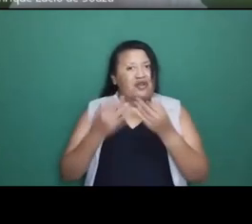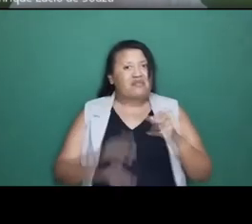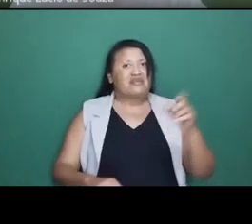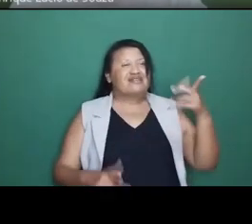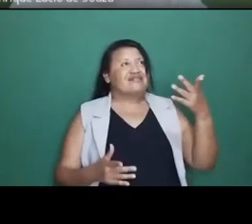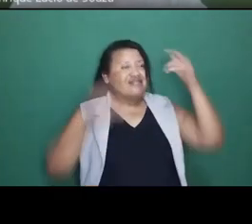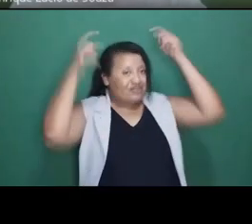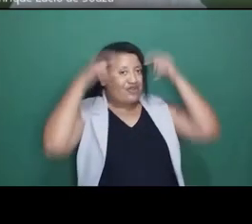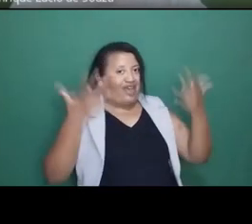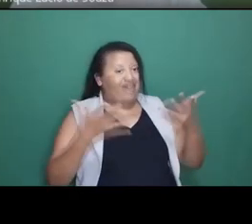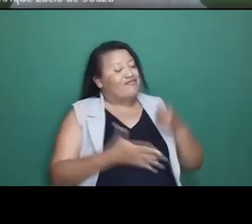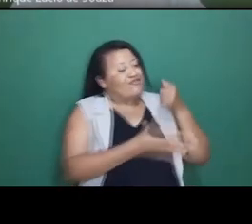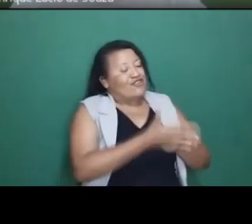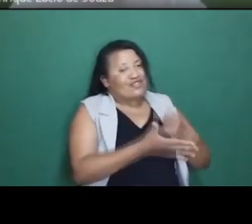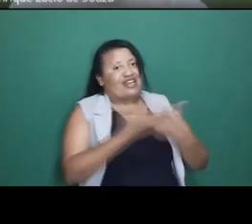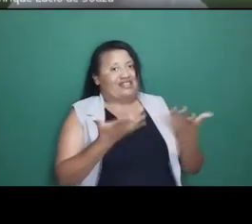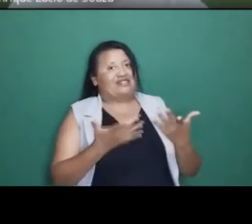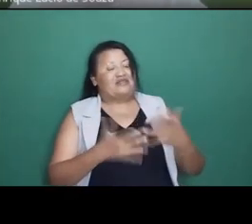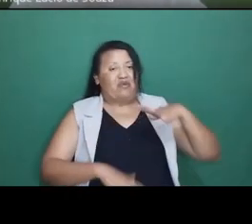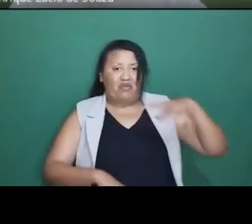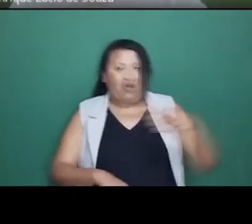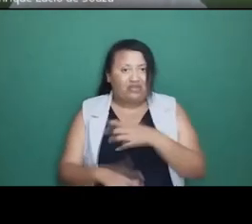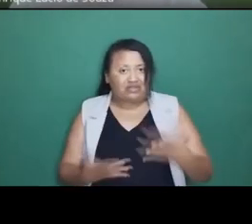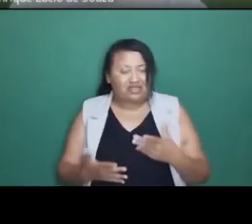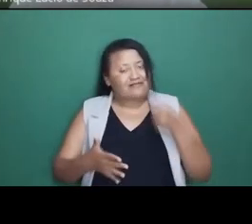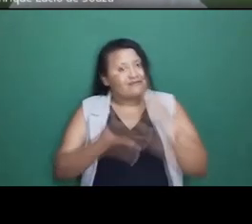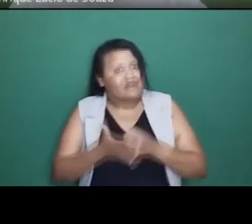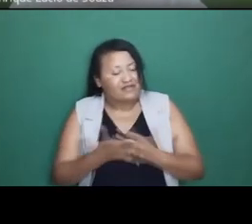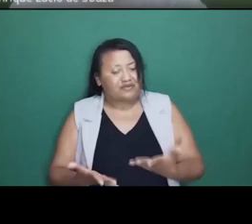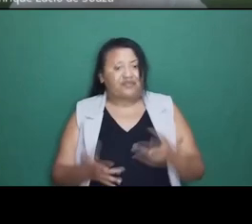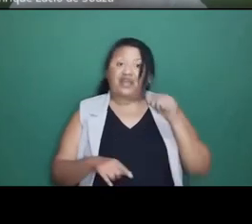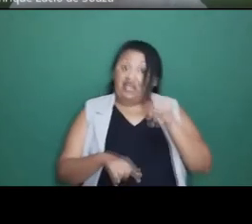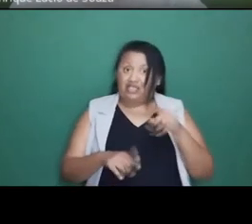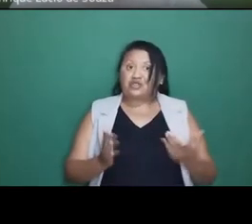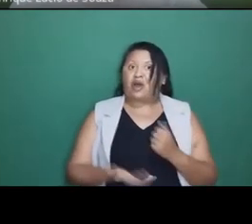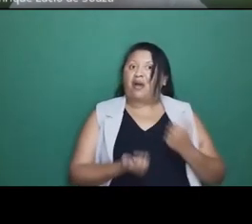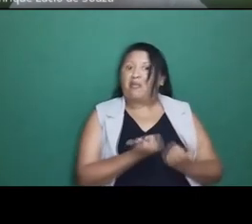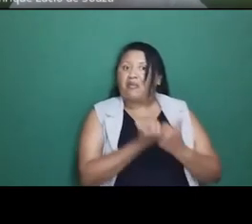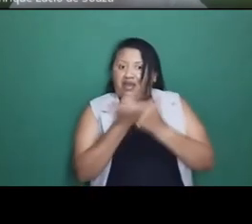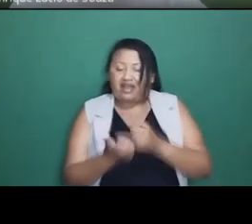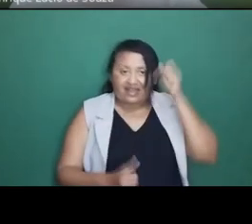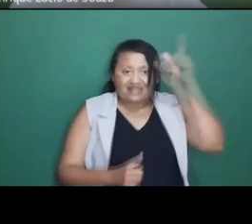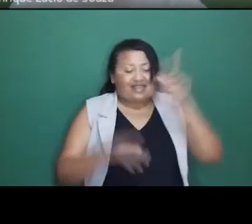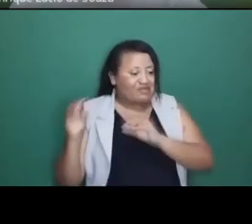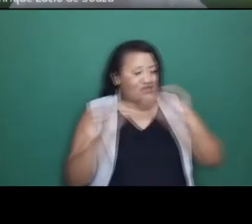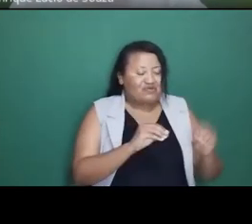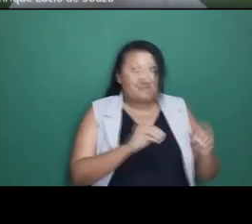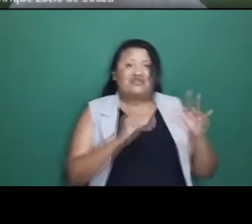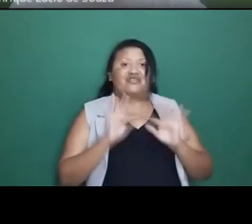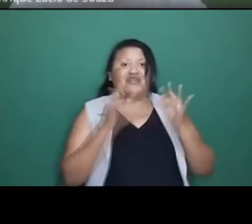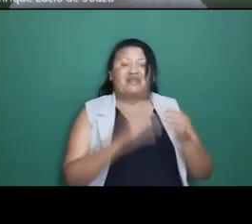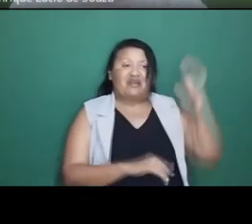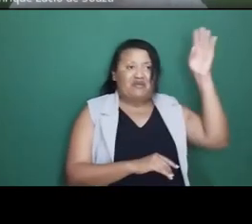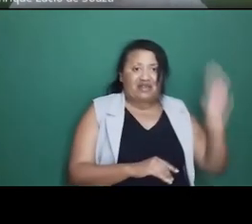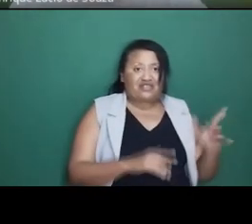forçada do Trono pelos portugueses isso apoiaria a ideia de que fizesse da corte para o Brasil foi uma